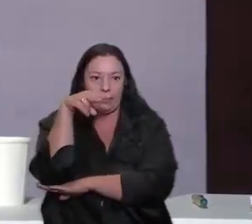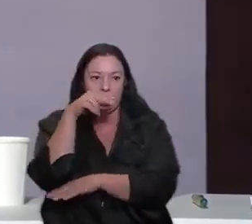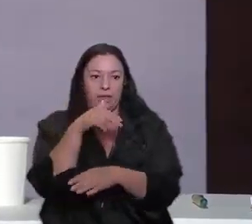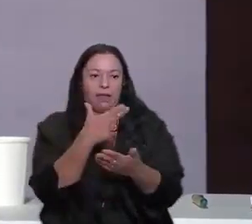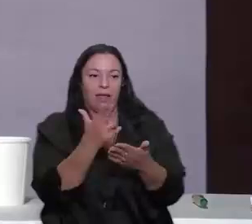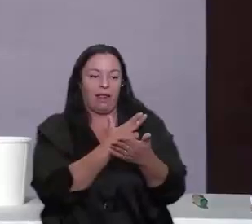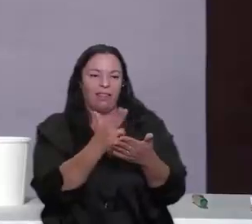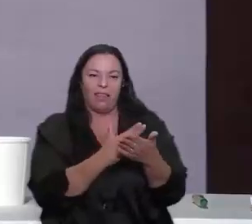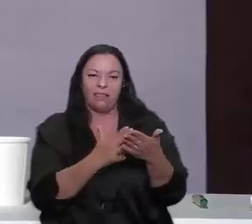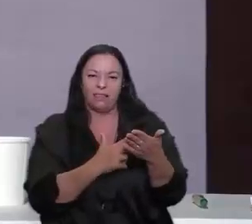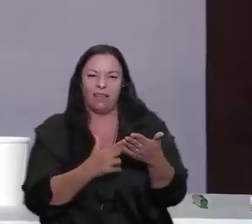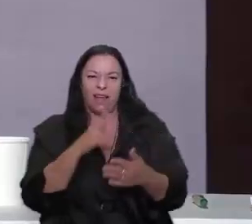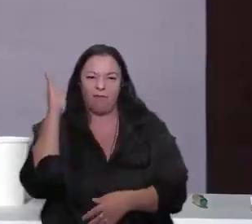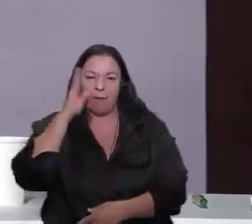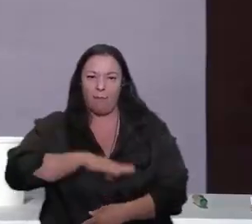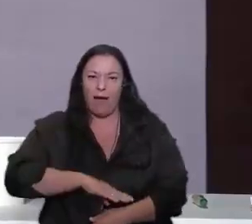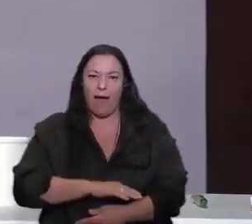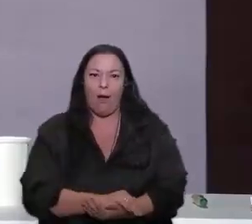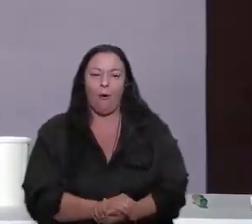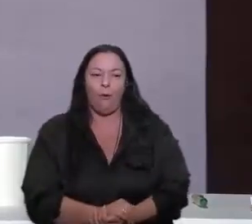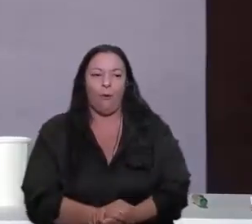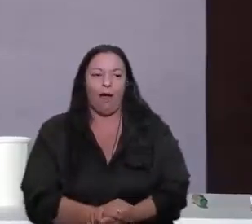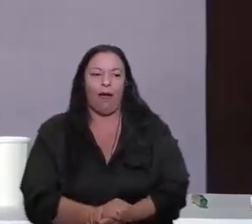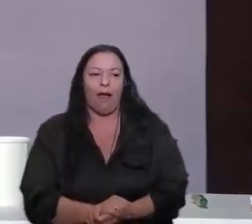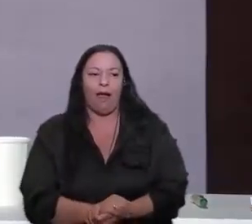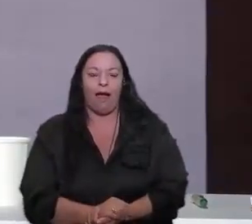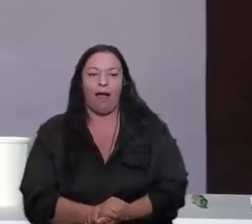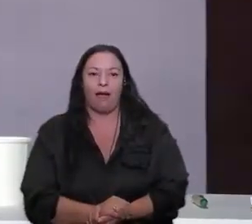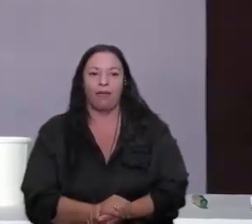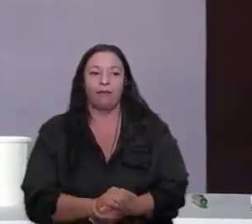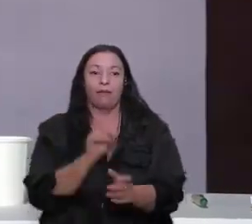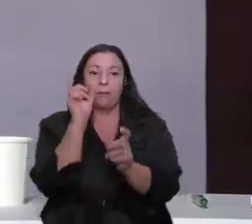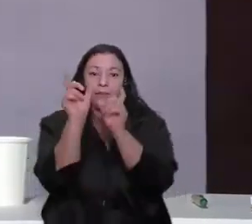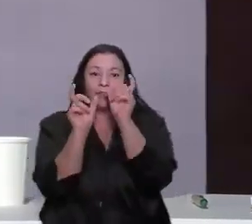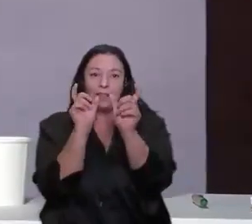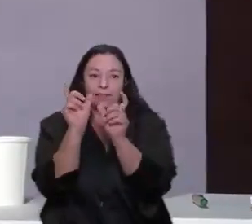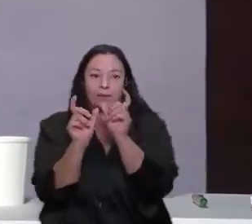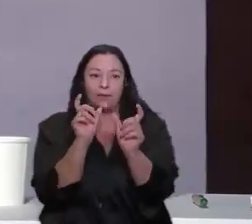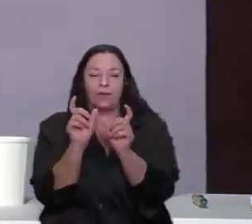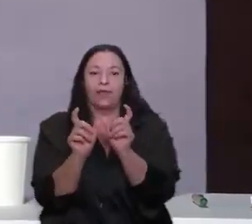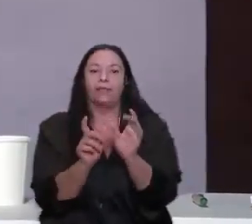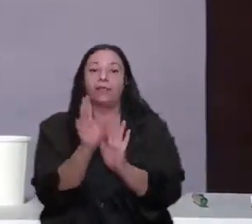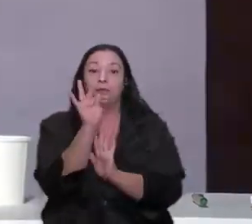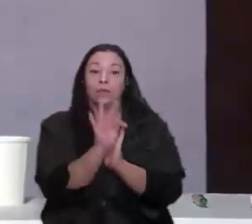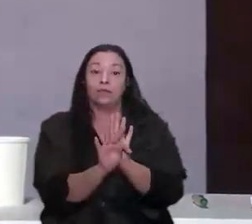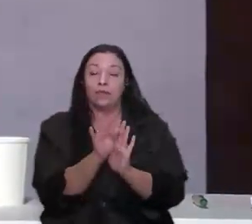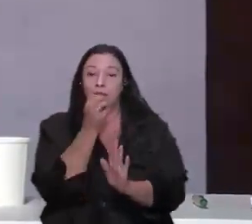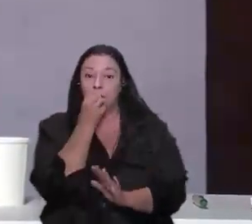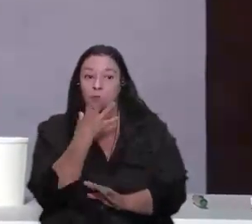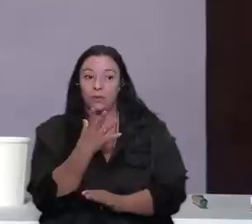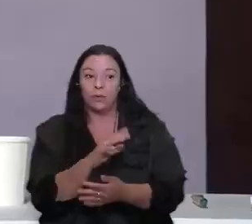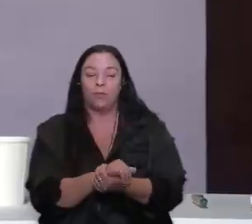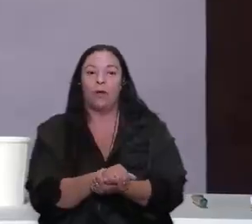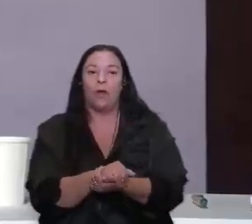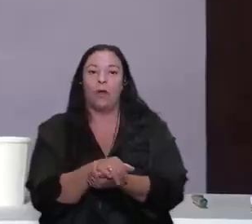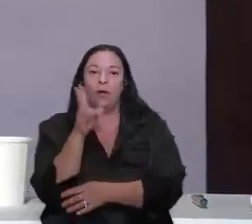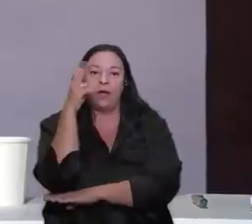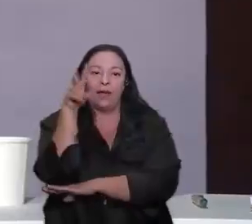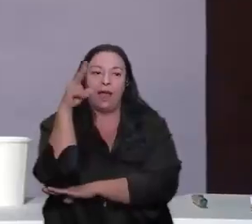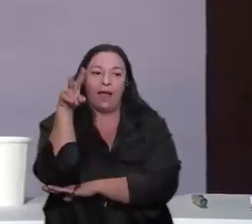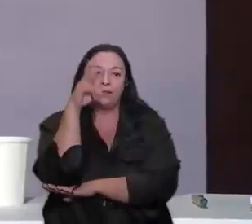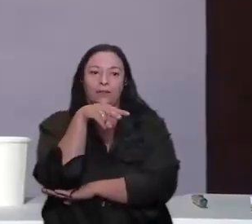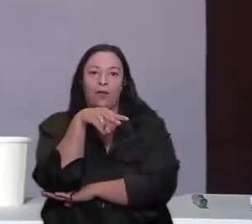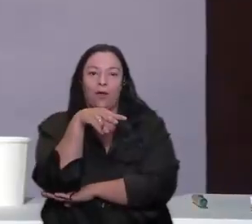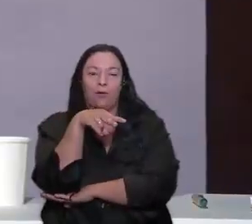crachá dos participantes do evento. Comecei a falar assim, olha, dá para fazer quadrinho, porque, na verdade, o texto dele era muito bom, e as cobras pareciam qualquer coisa